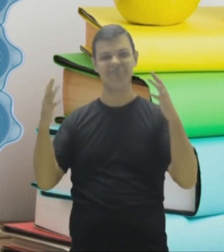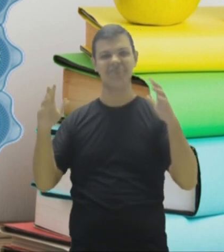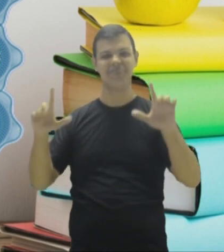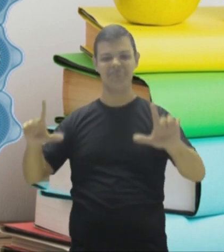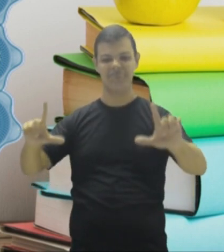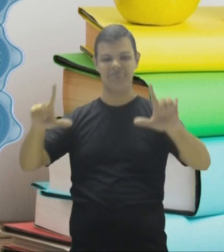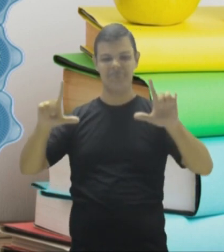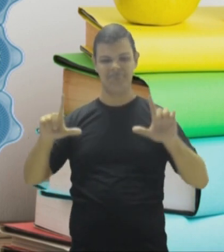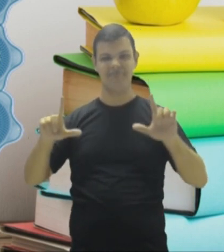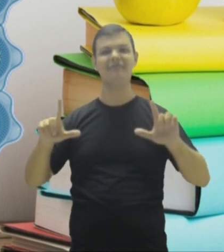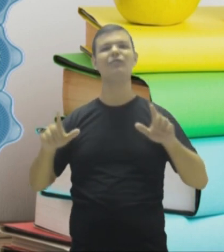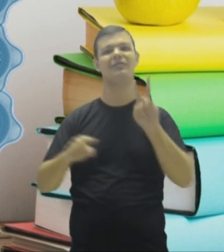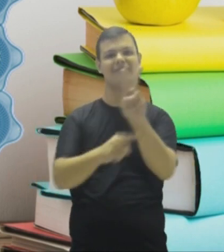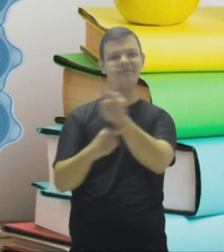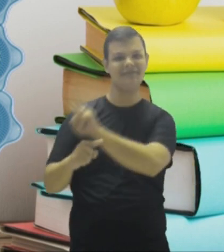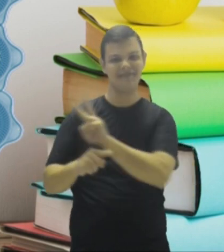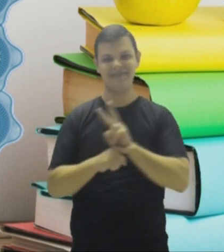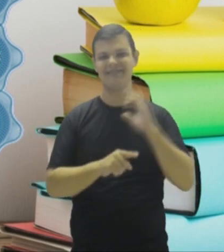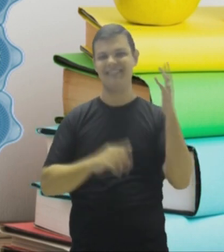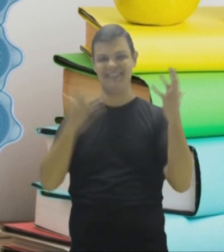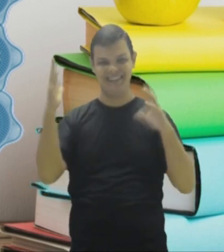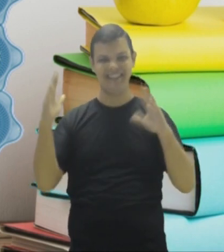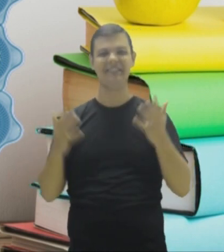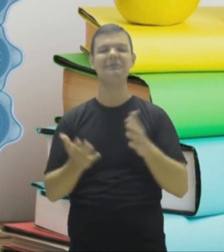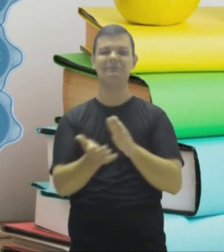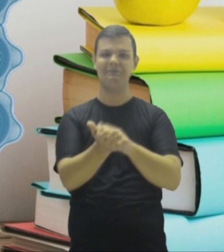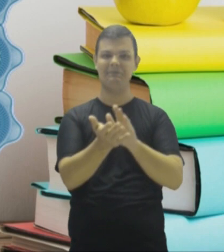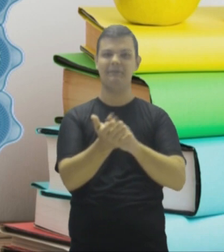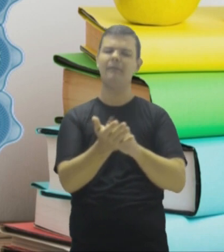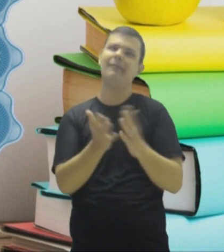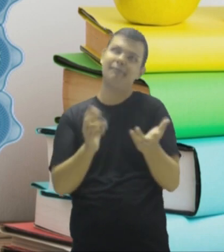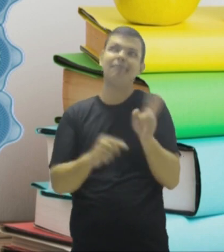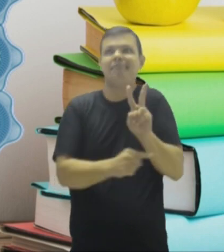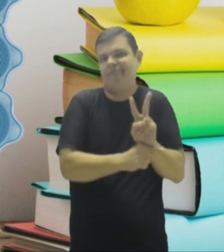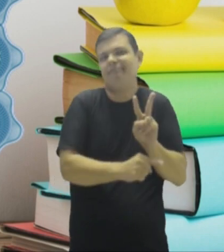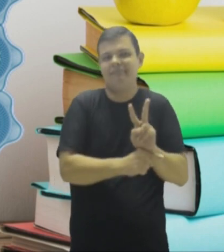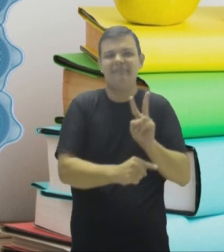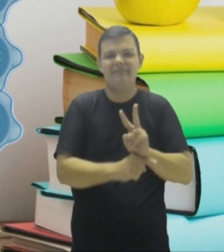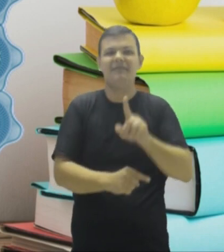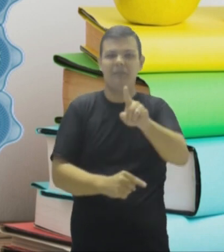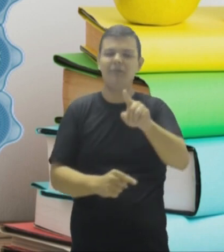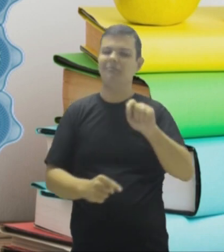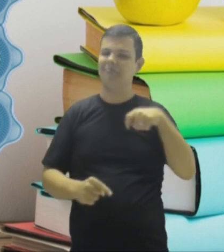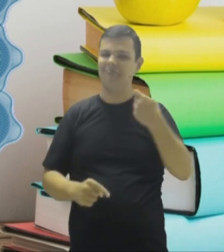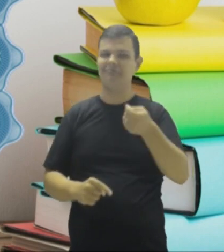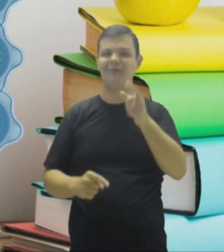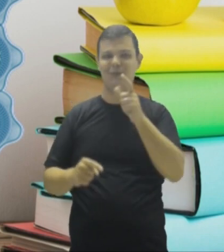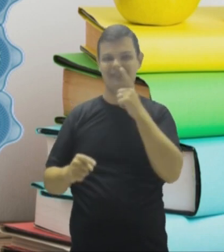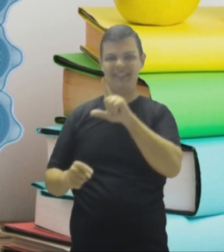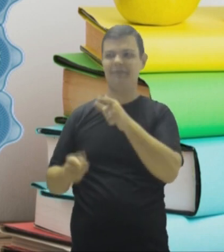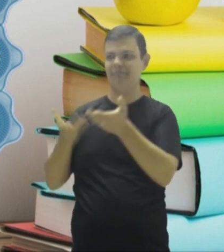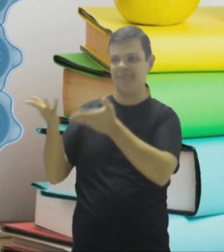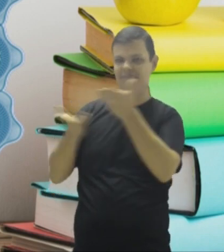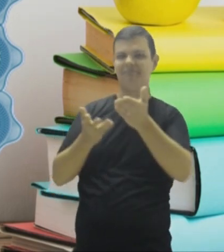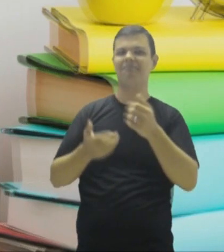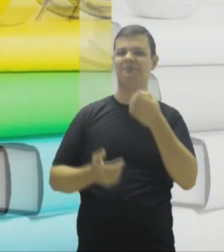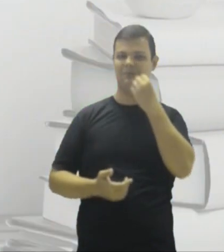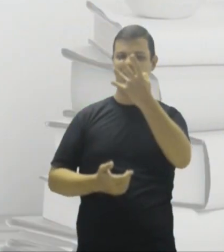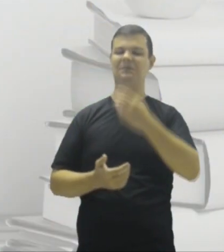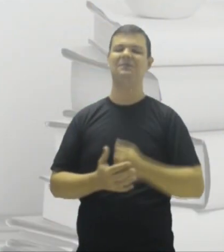Um certificado de protetor da natureza, tá? É um certificado simbólico, mas para você fazer a sua parte. Vamos